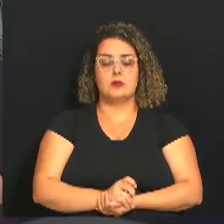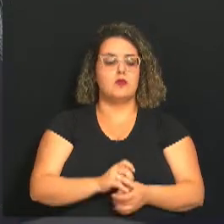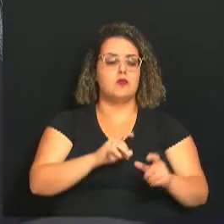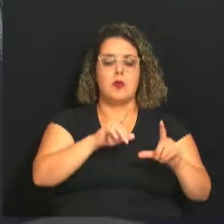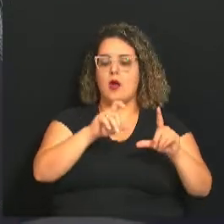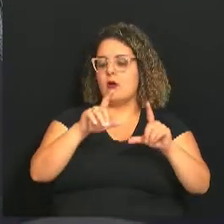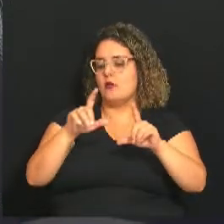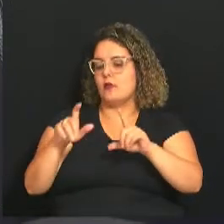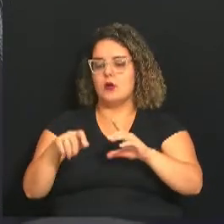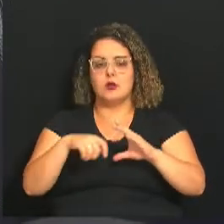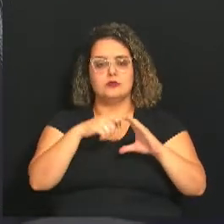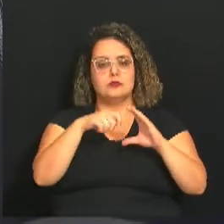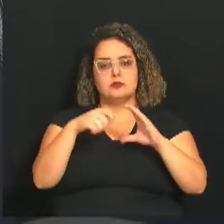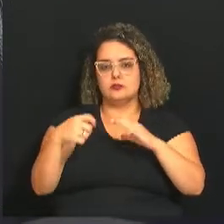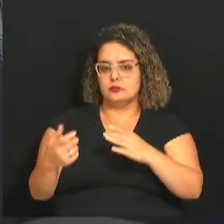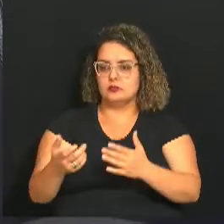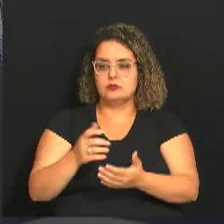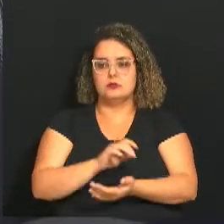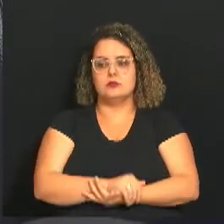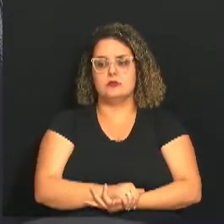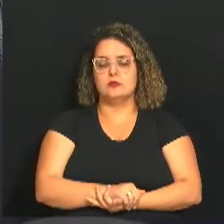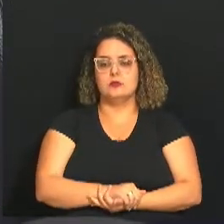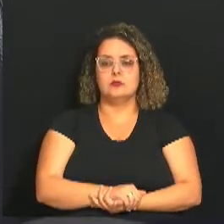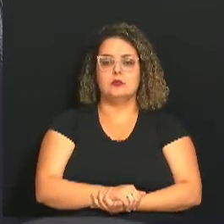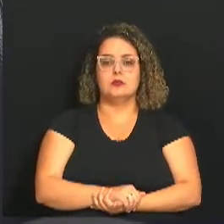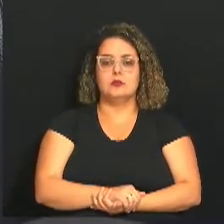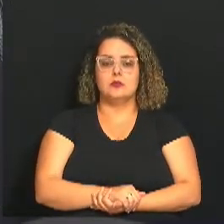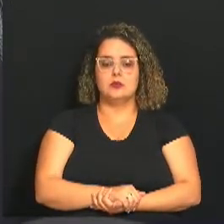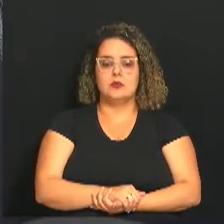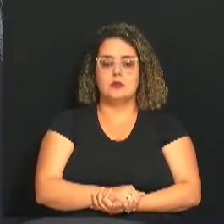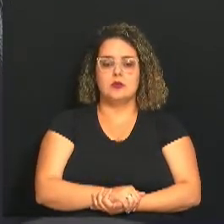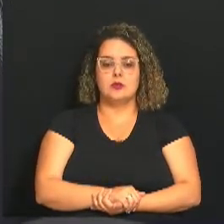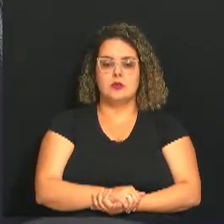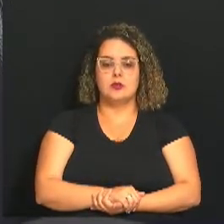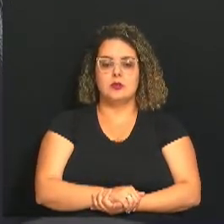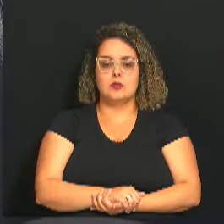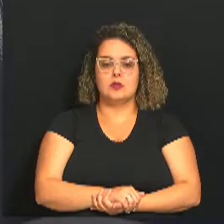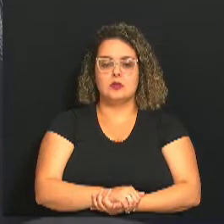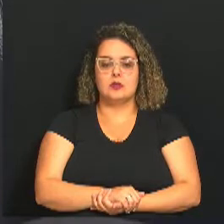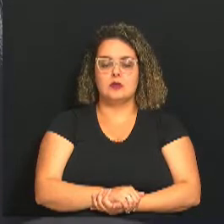foto, ou algo, uma ocorrência que possa